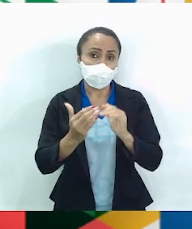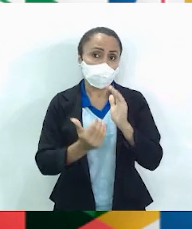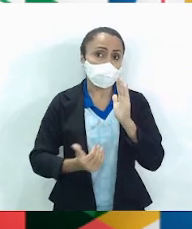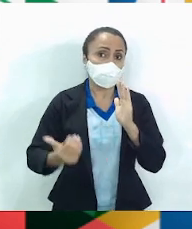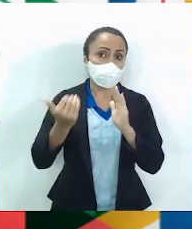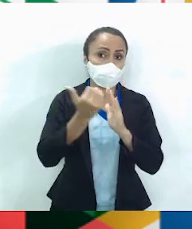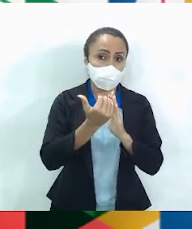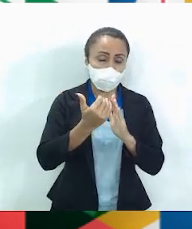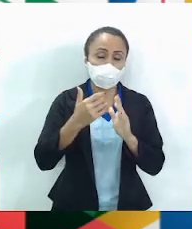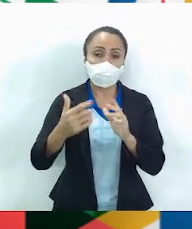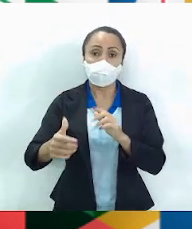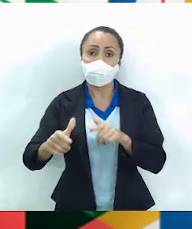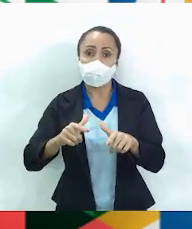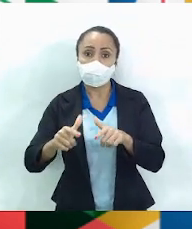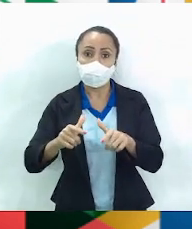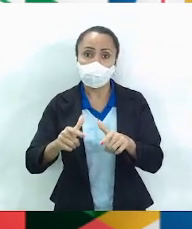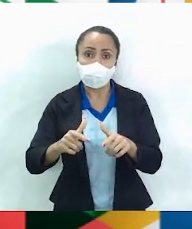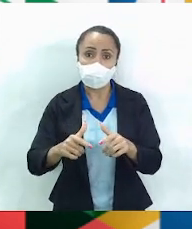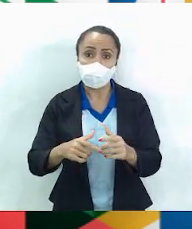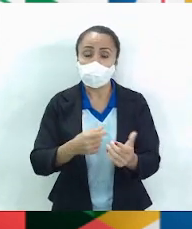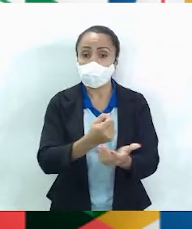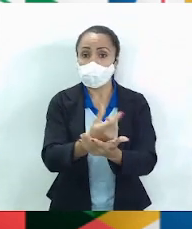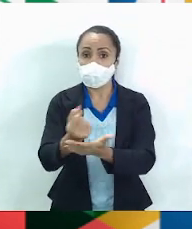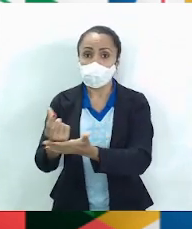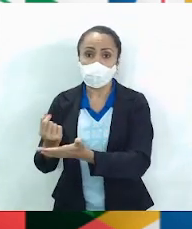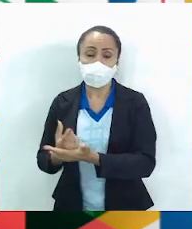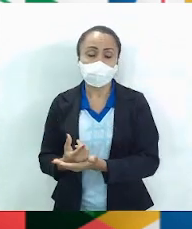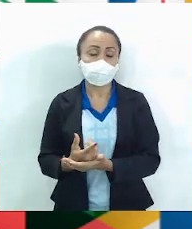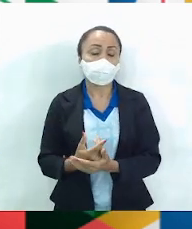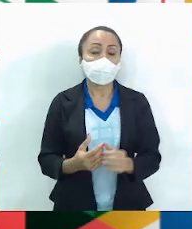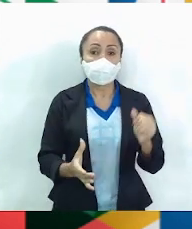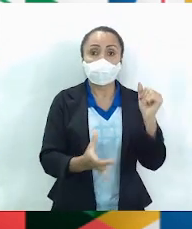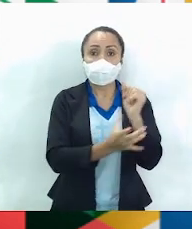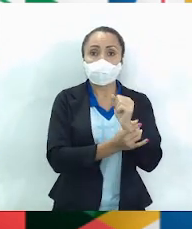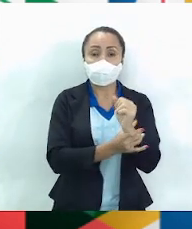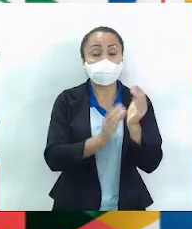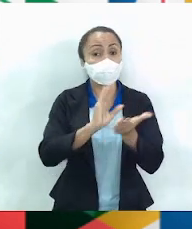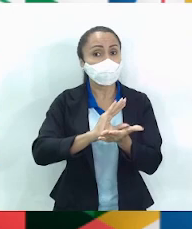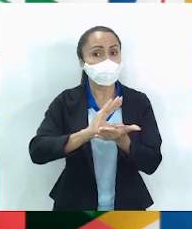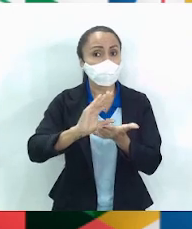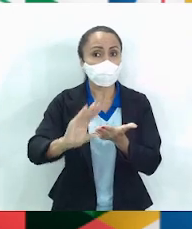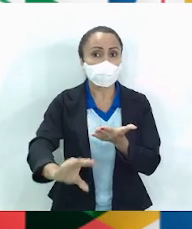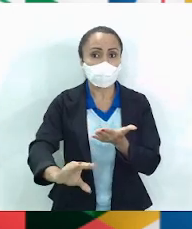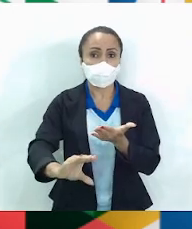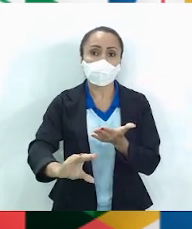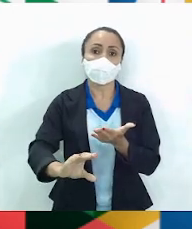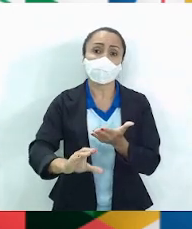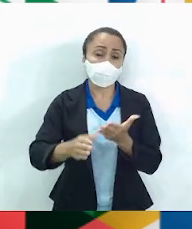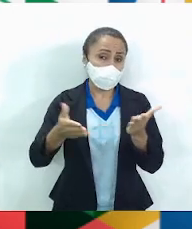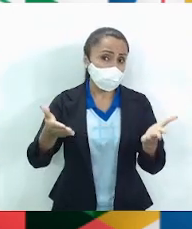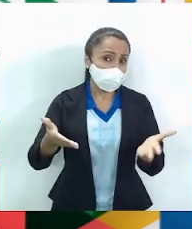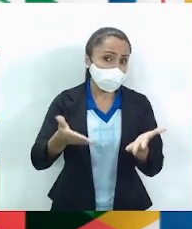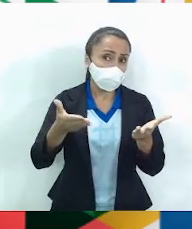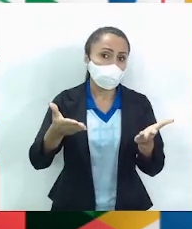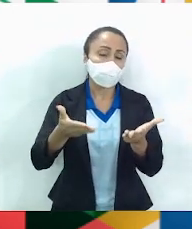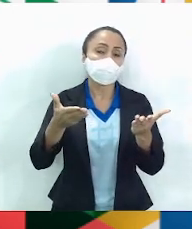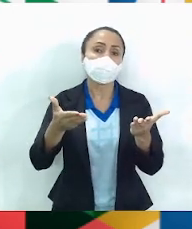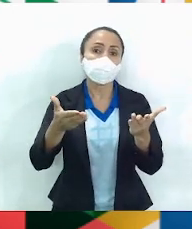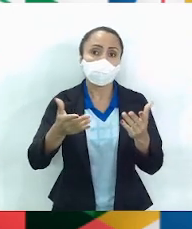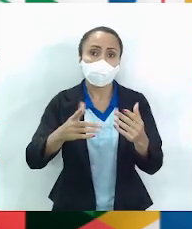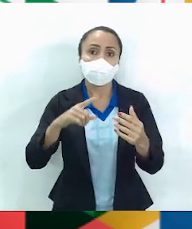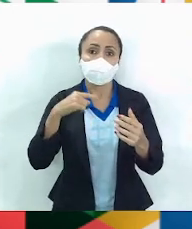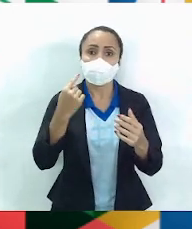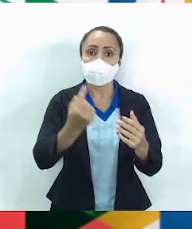aos mercados de consumo. É a garantia de investimentos especulativos à densidade